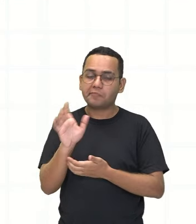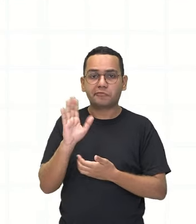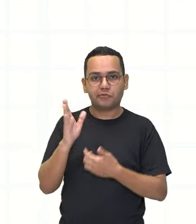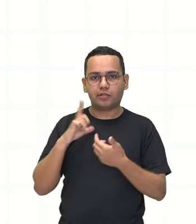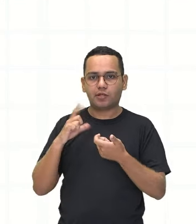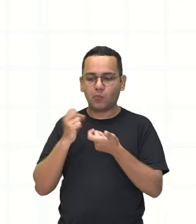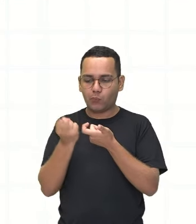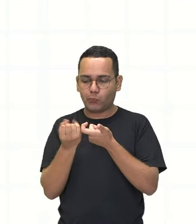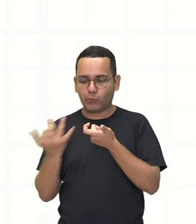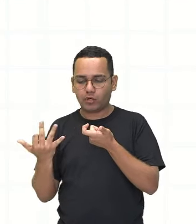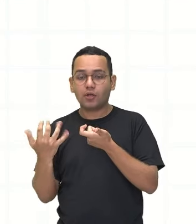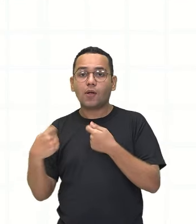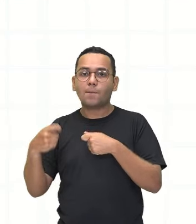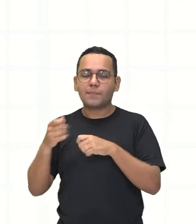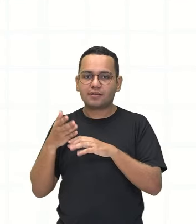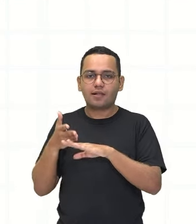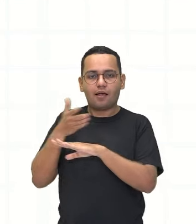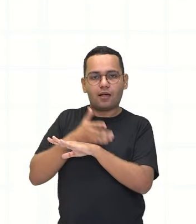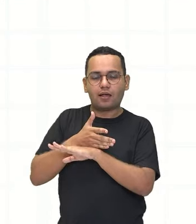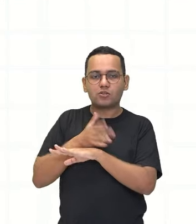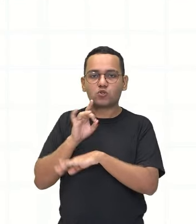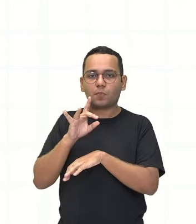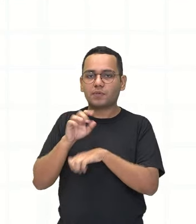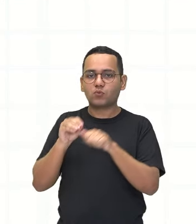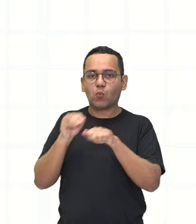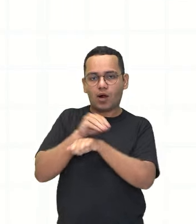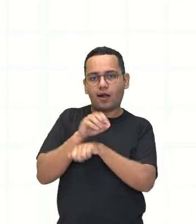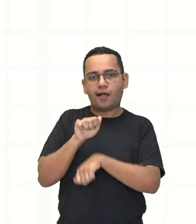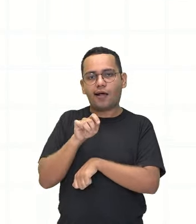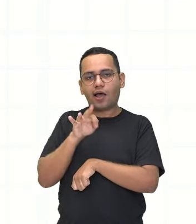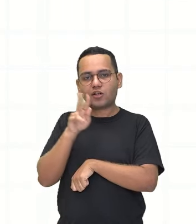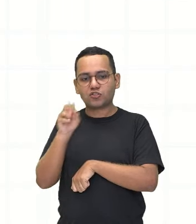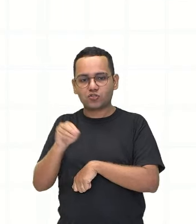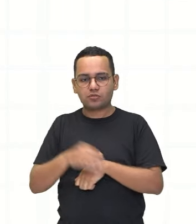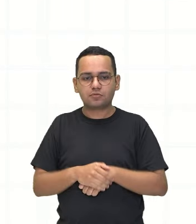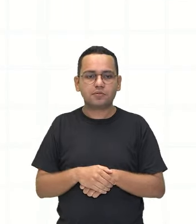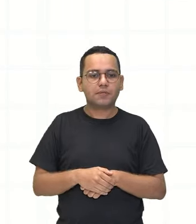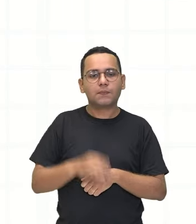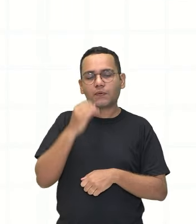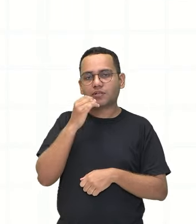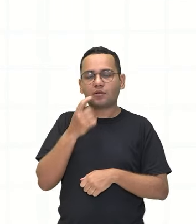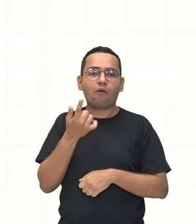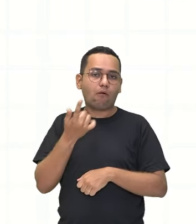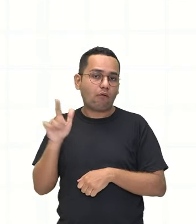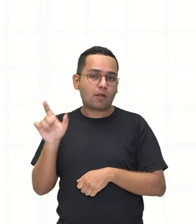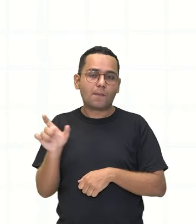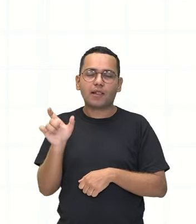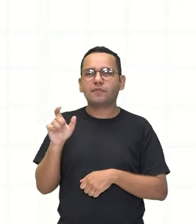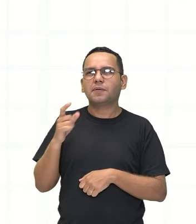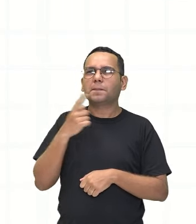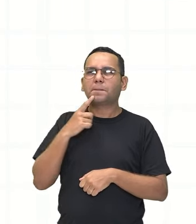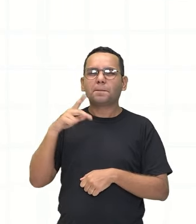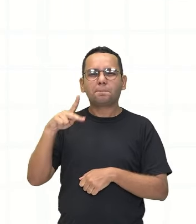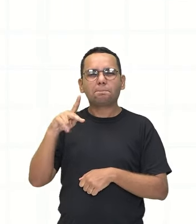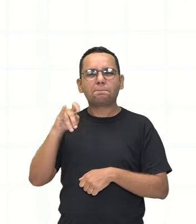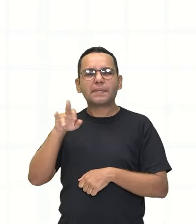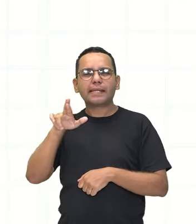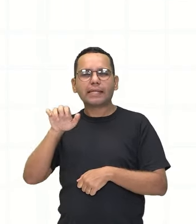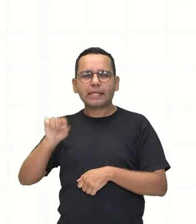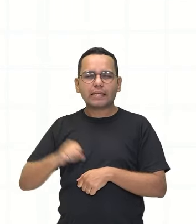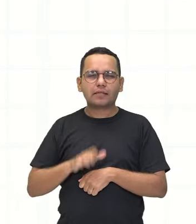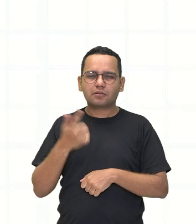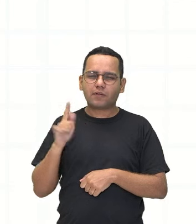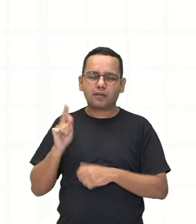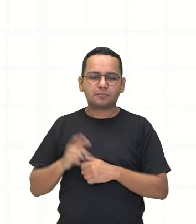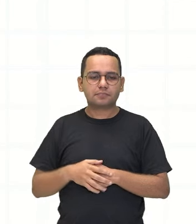gente acrescenta o artigo os. No caso, pires também é a mesma coisa, né? Acontece. A palavra bolo,